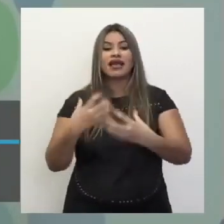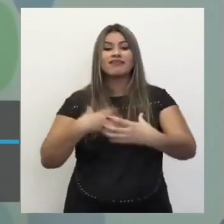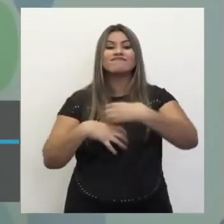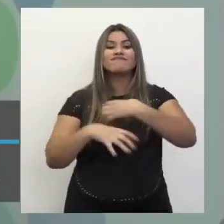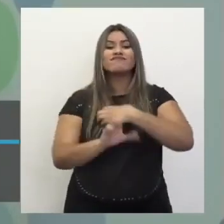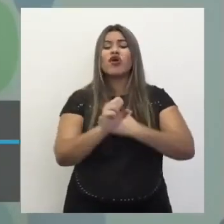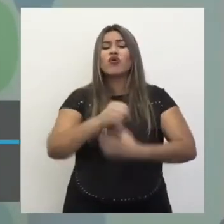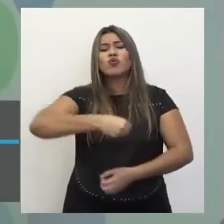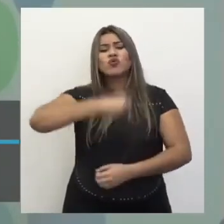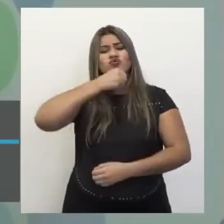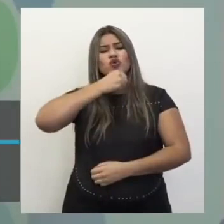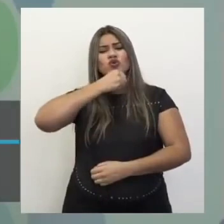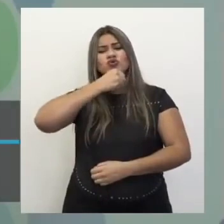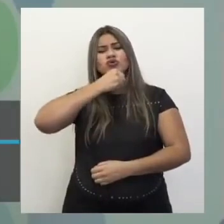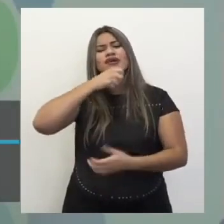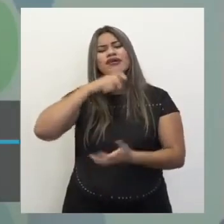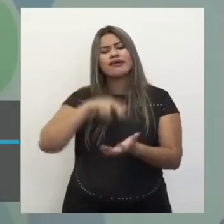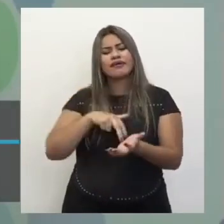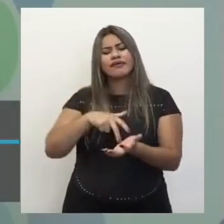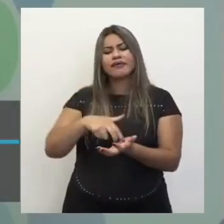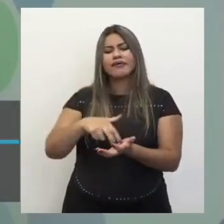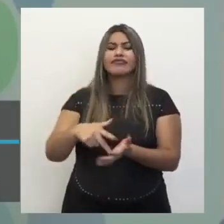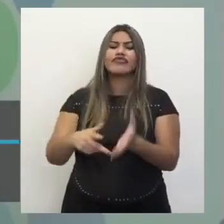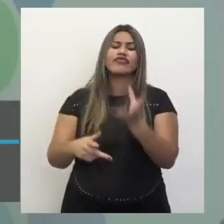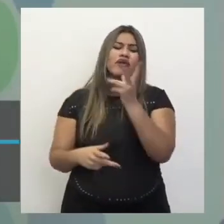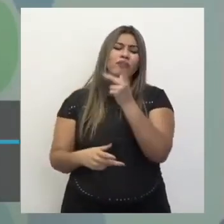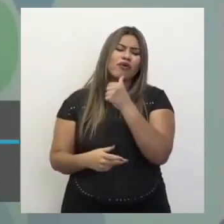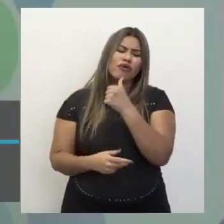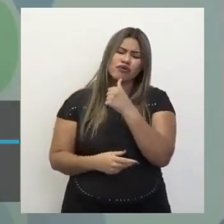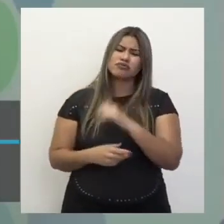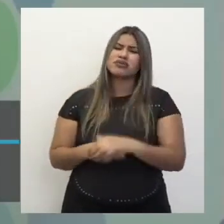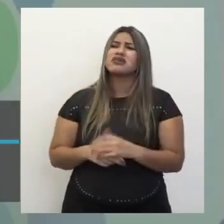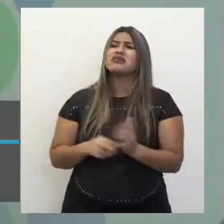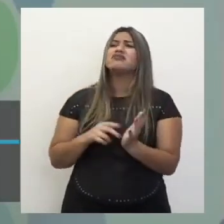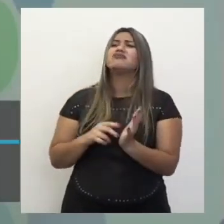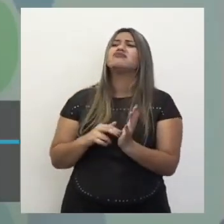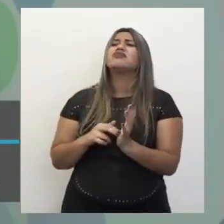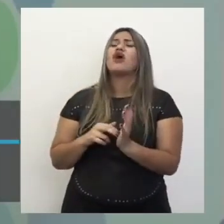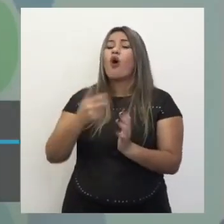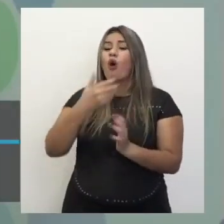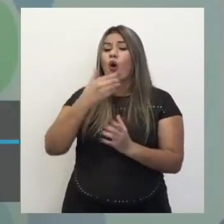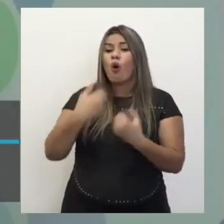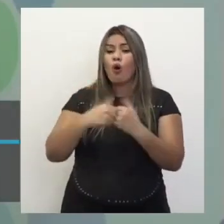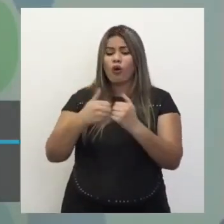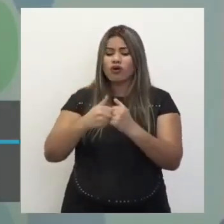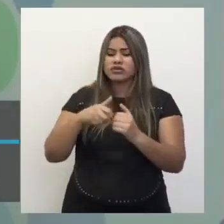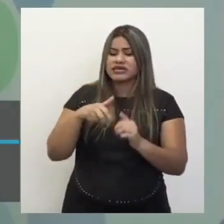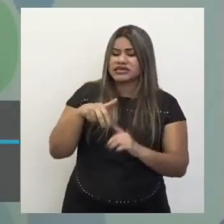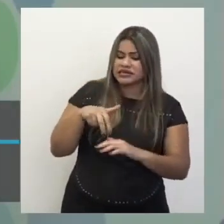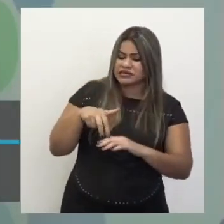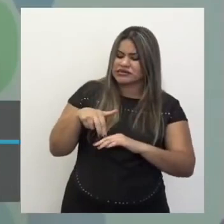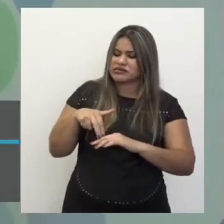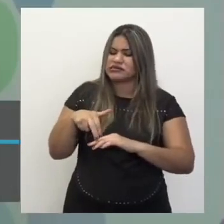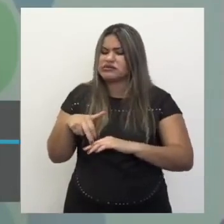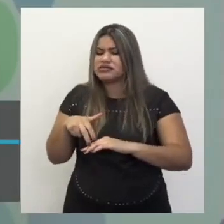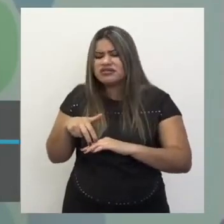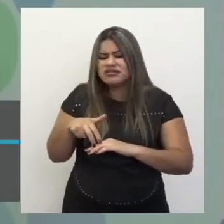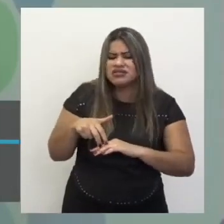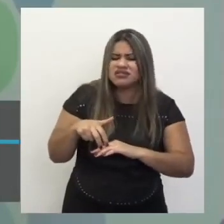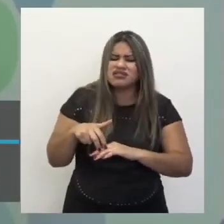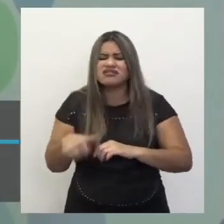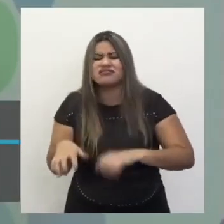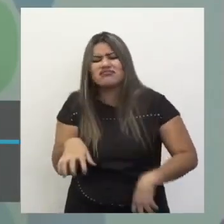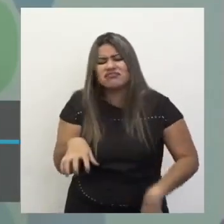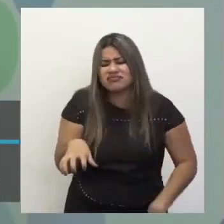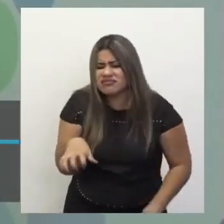entender por que o idoso anda mais devagar, por que ele tem às vezes aquela dificuldade para subir ou descer de um ônibus. Se colocar no lugar do outro, gente, a empatia,